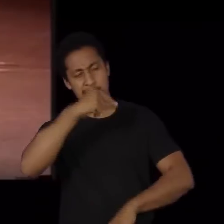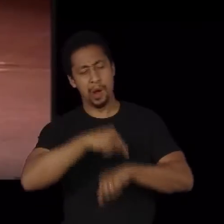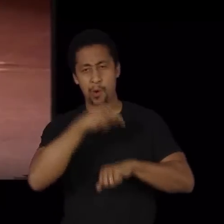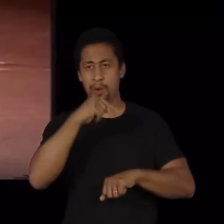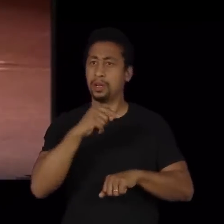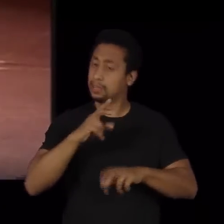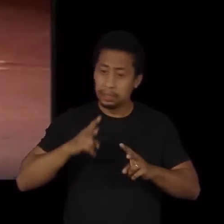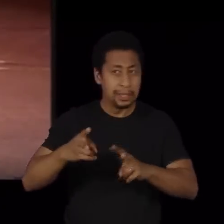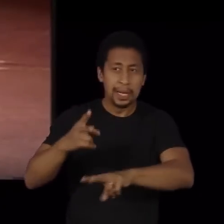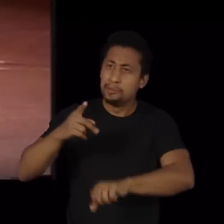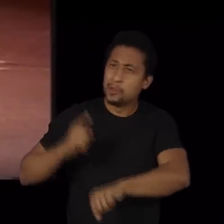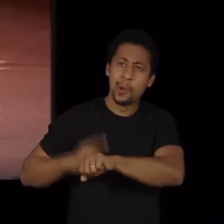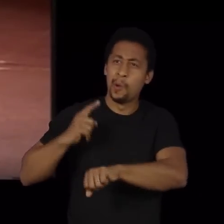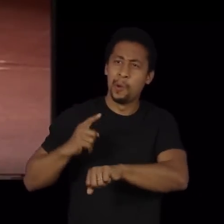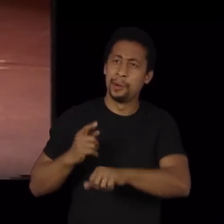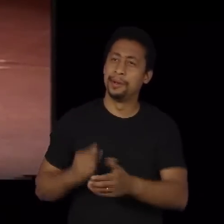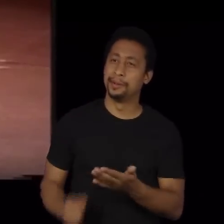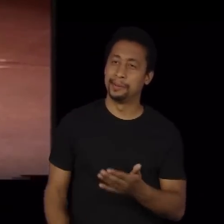imediatamente.